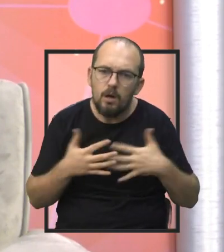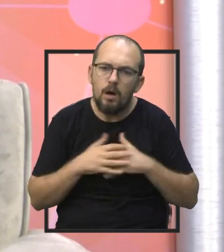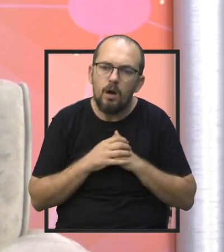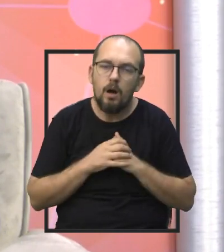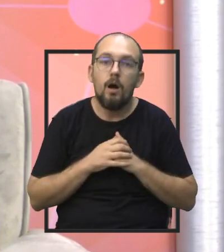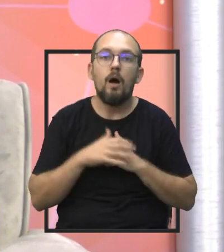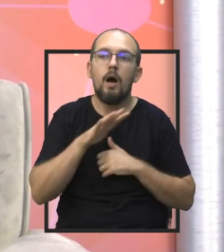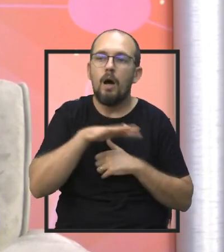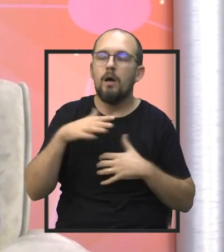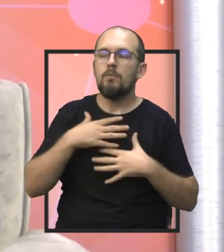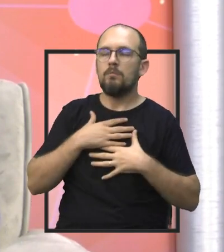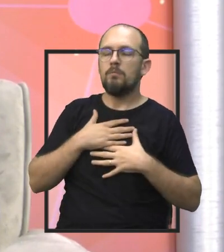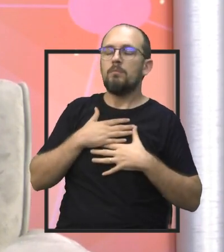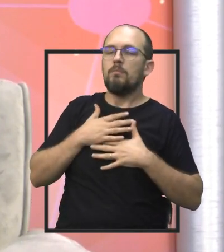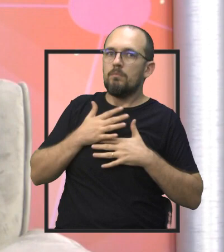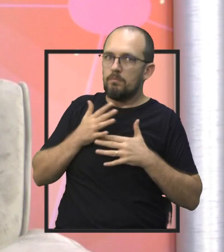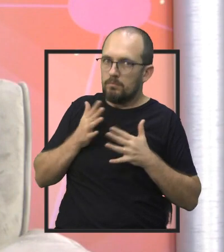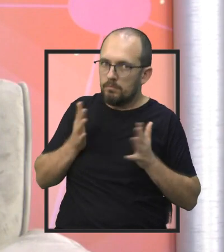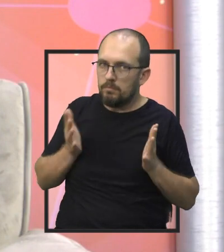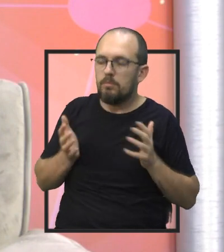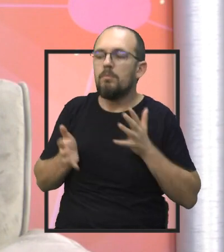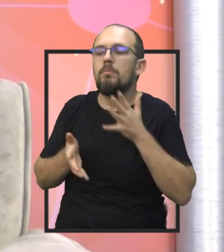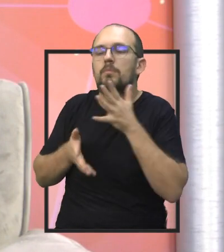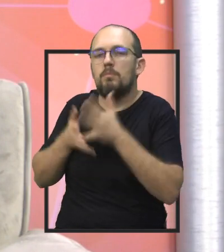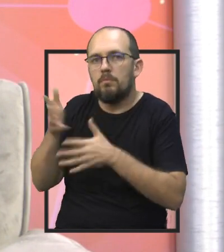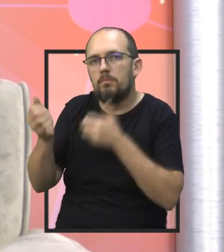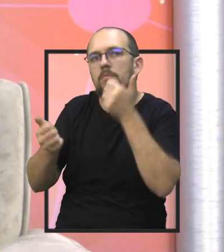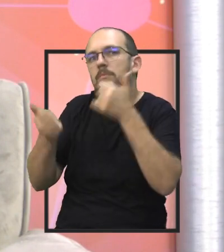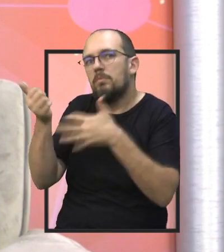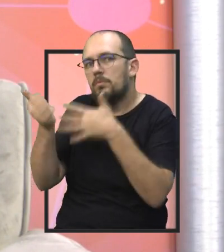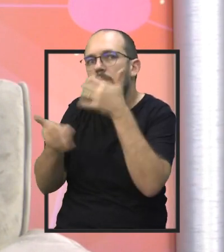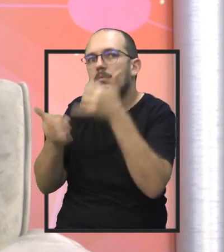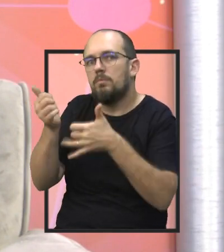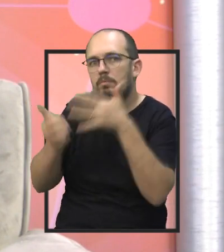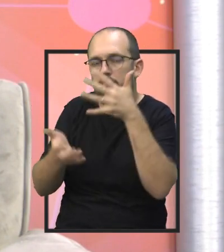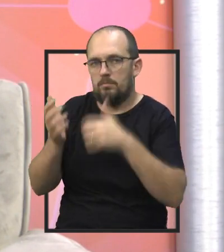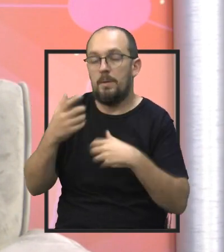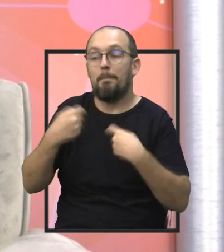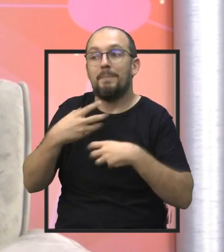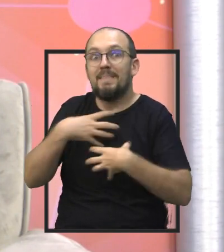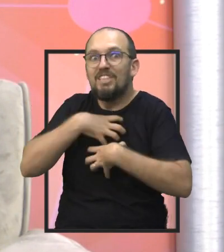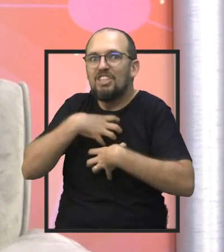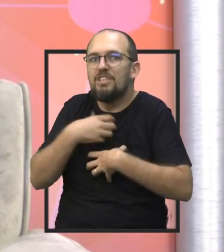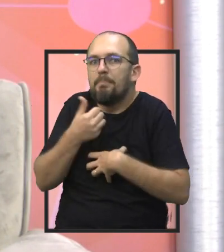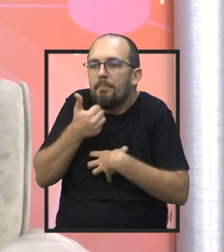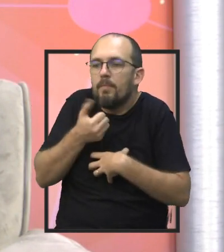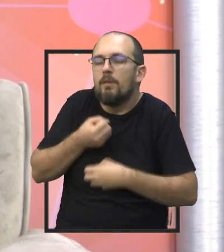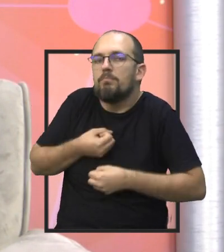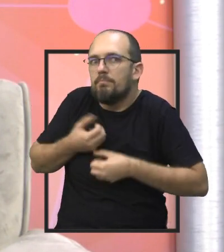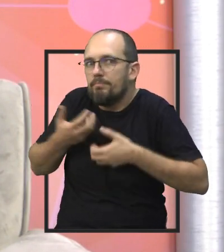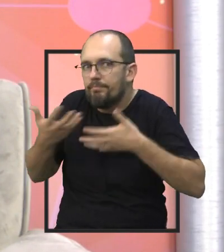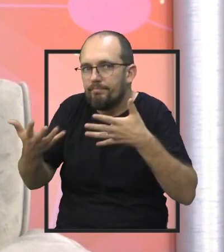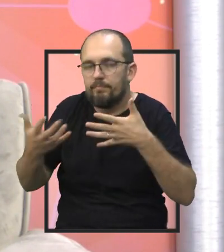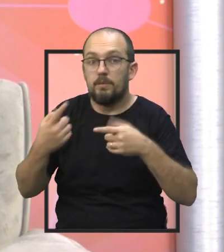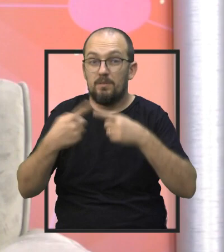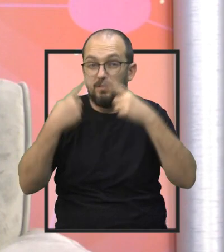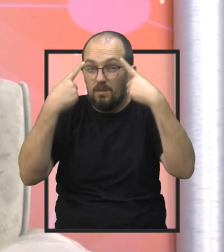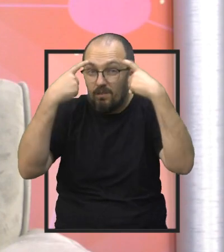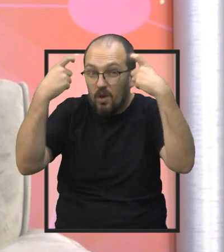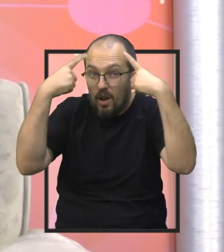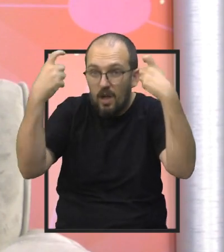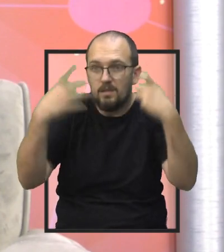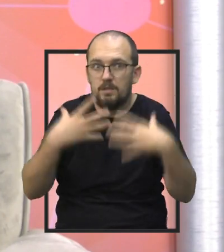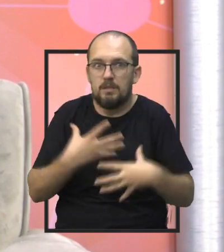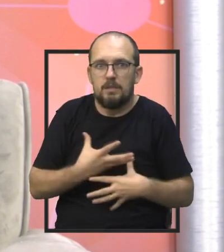confortável, acolhida, é fundamental para que venha tudo o que é preciso vir, né? Porque essa violência, quando ela